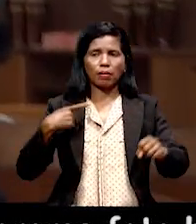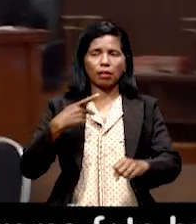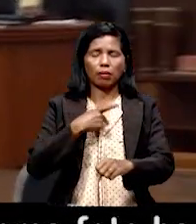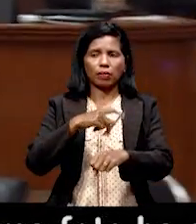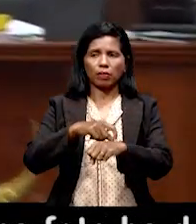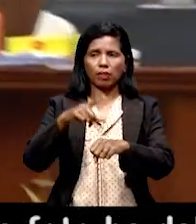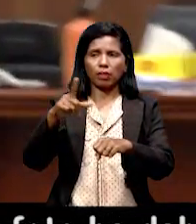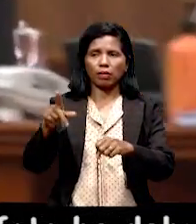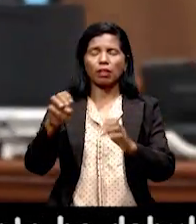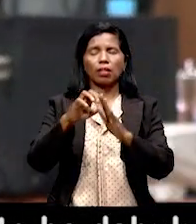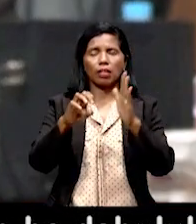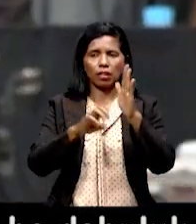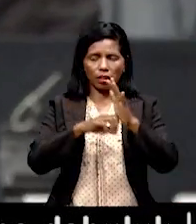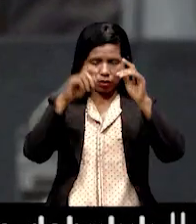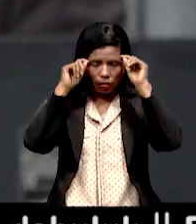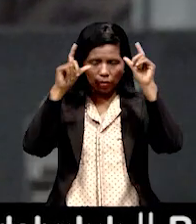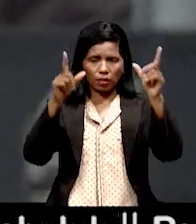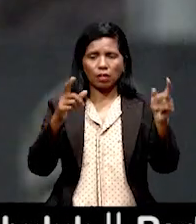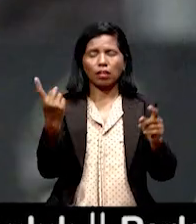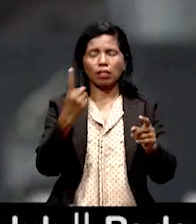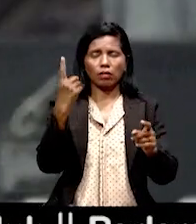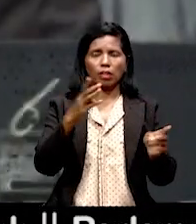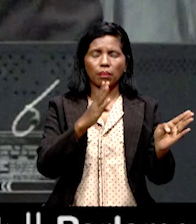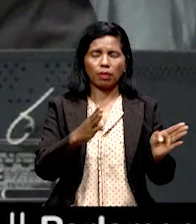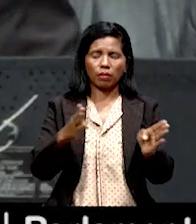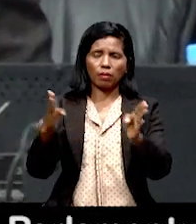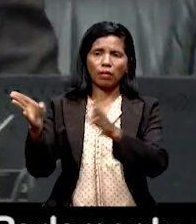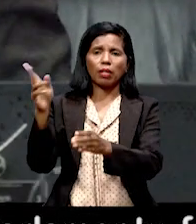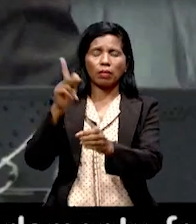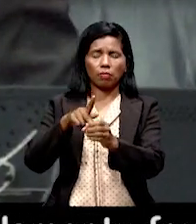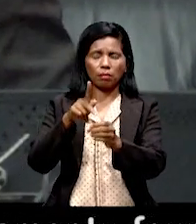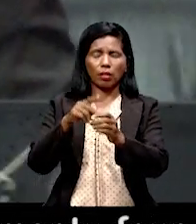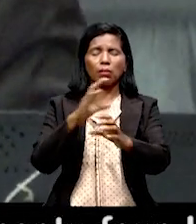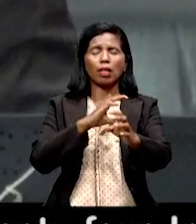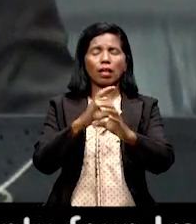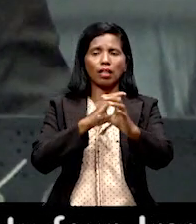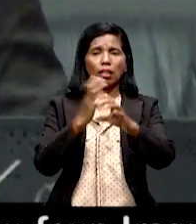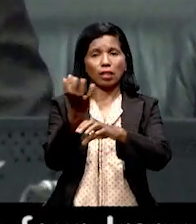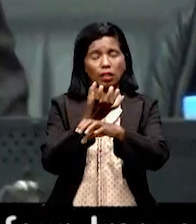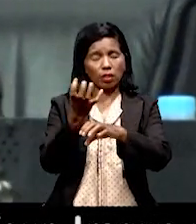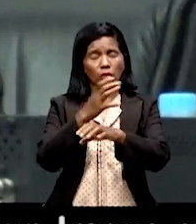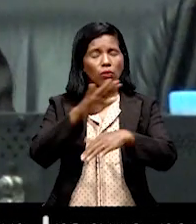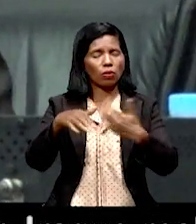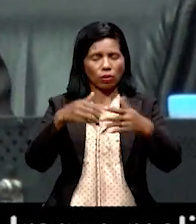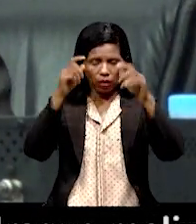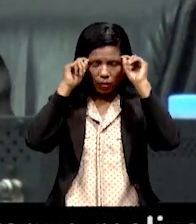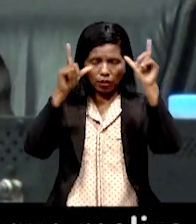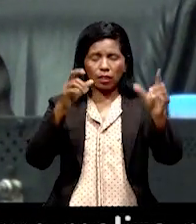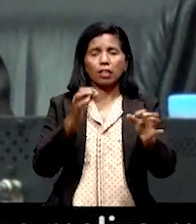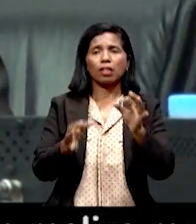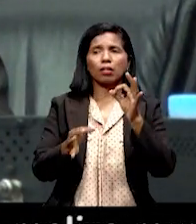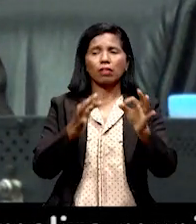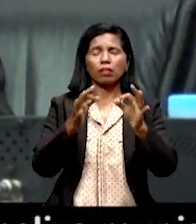reforça, Estado Timor-Leste sempre prepara combustível bacaro funerário hotu-hotu e Timor-Larantomac, se care